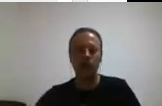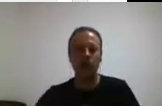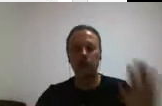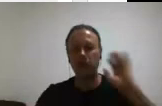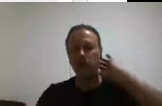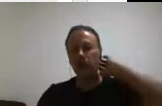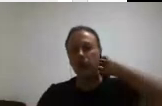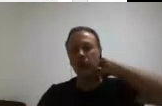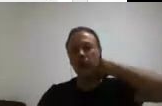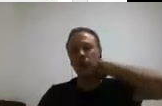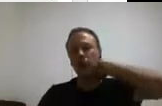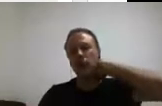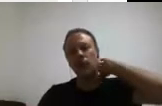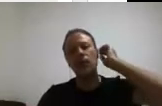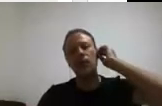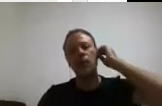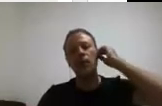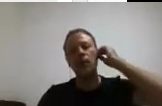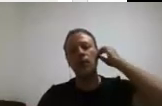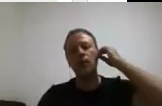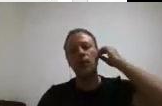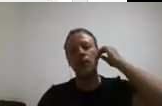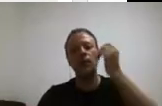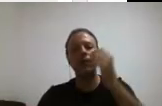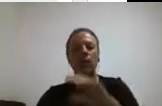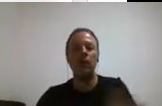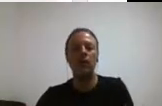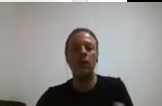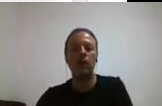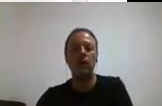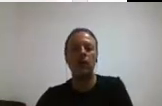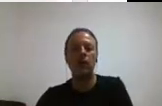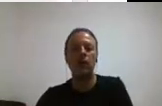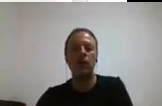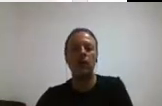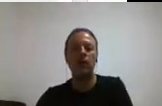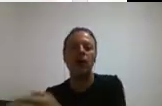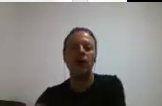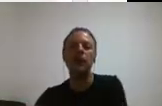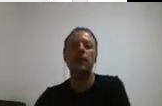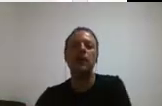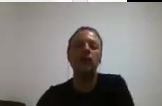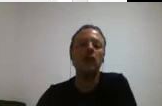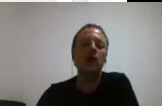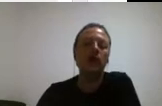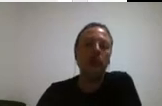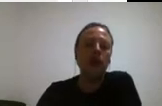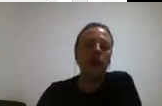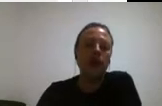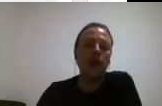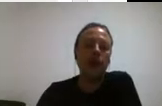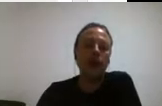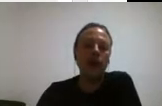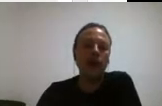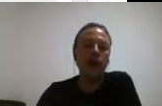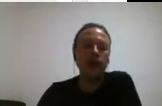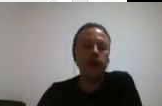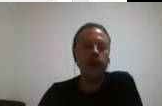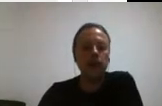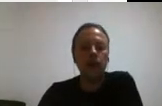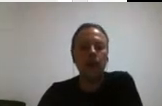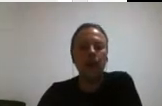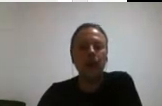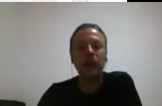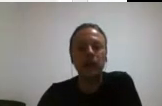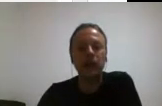está meio caminho andado. Né? Não tem meio termo, né? Você vai avançando a